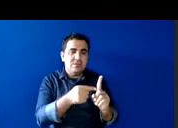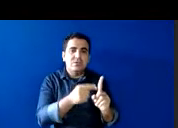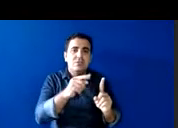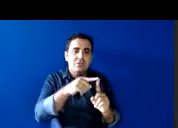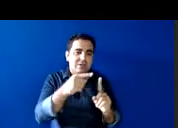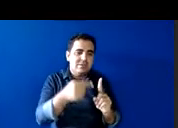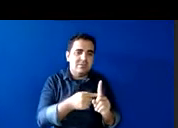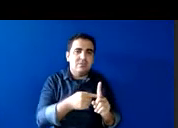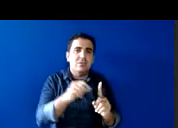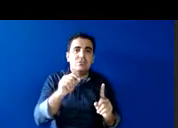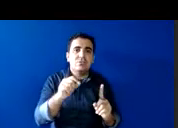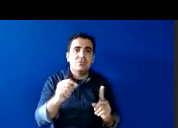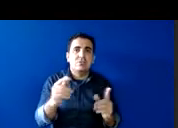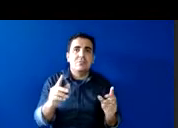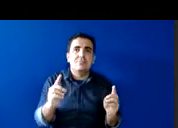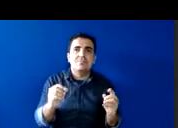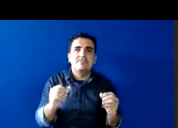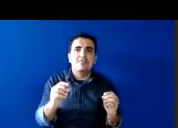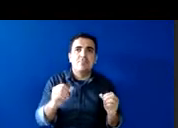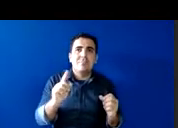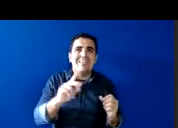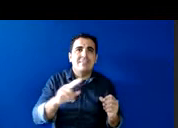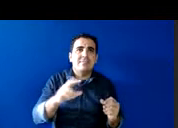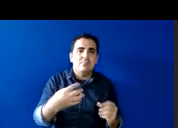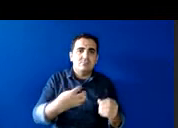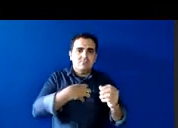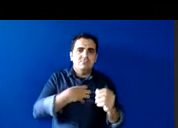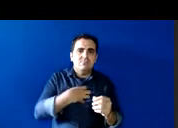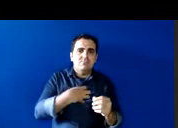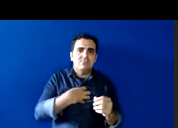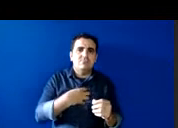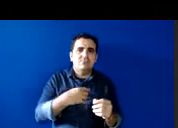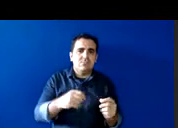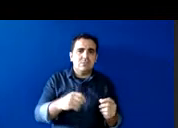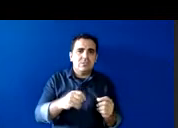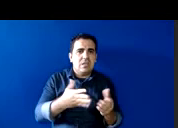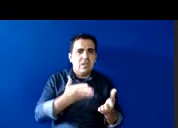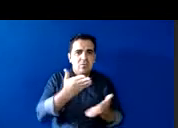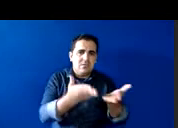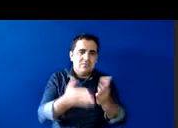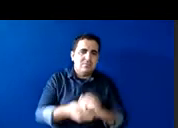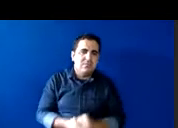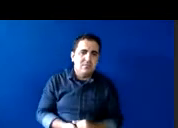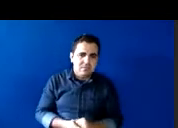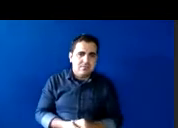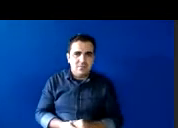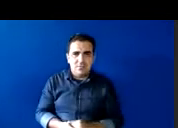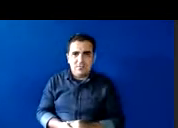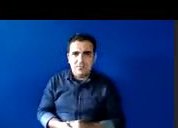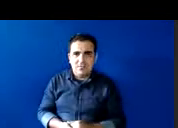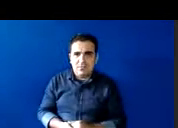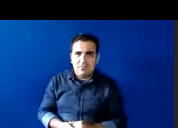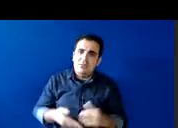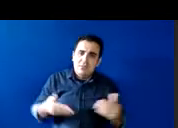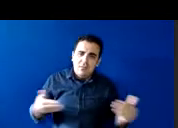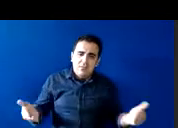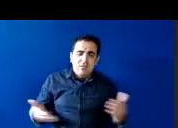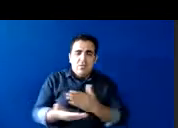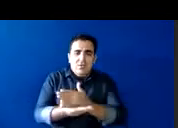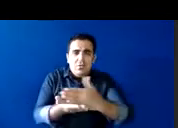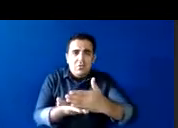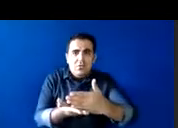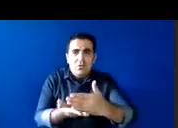essa gestão não impacte nas minhas ações de atenção, Então, a partir daquele